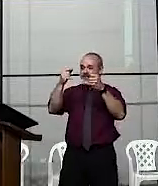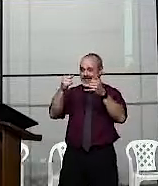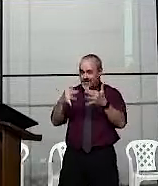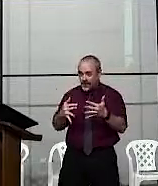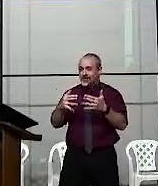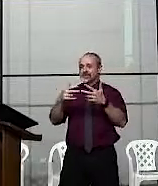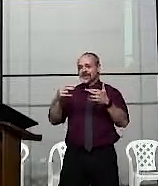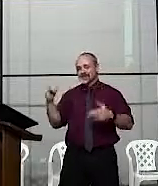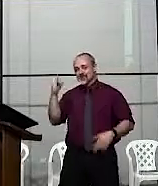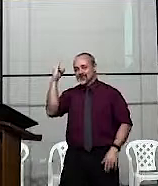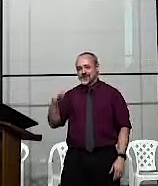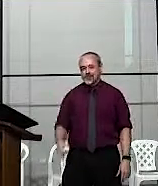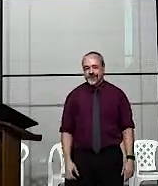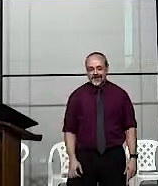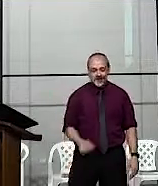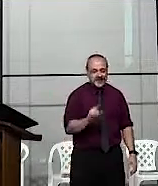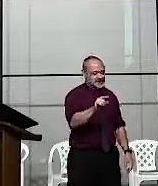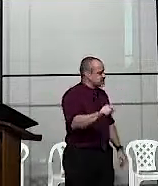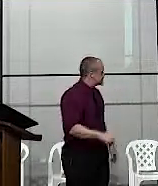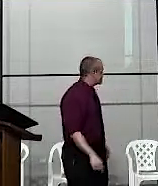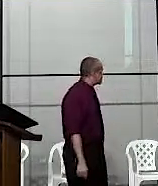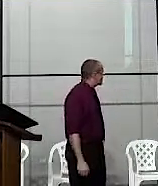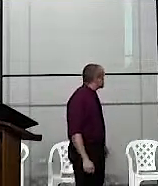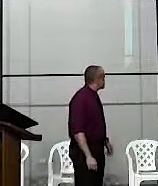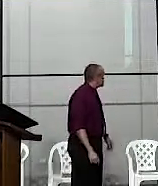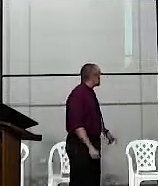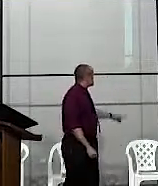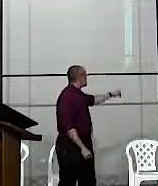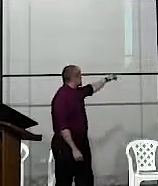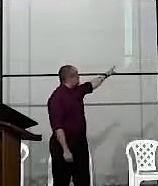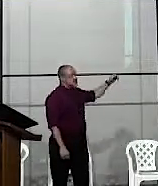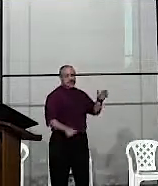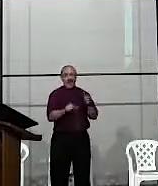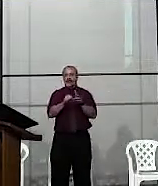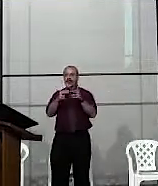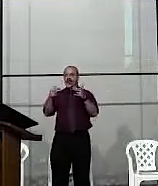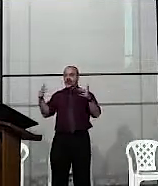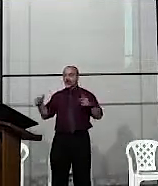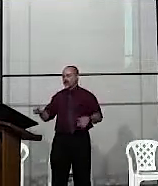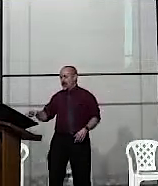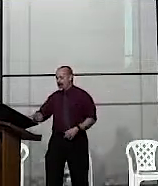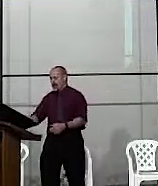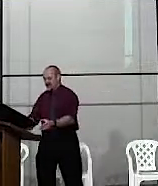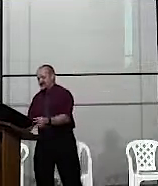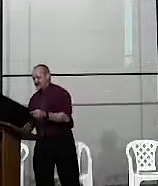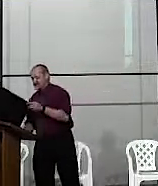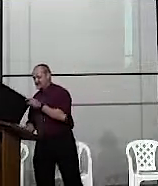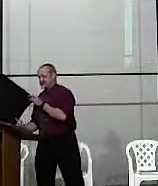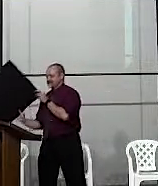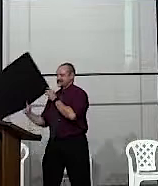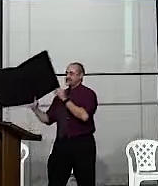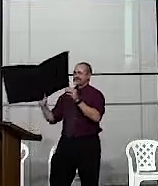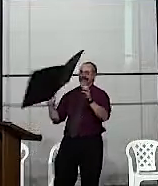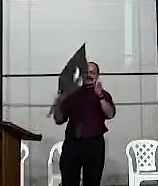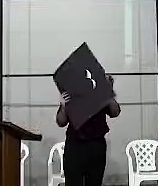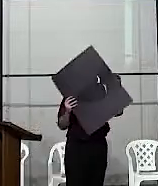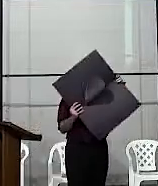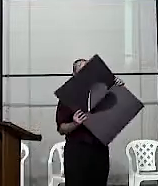a explicação dessas coisas importantes. A primeira coisa é